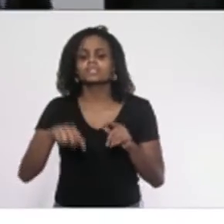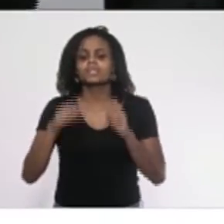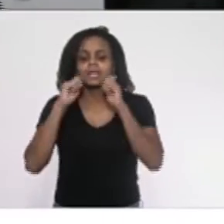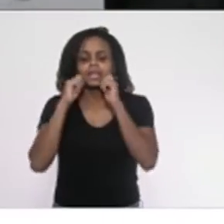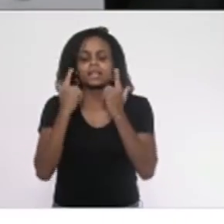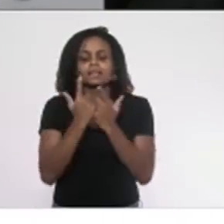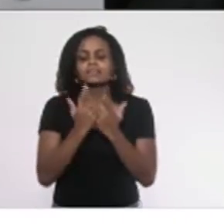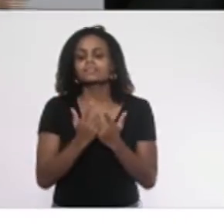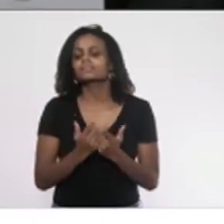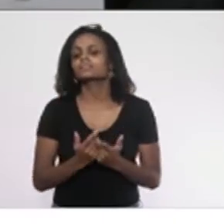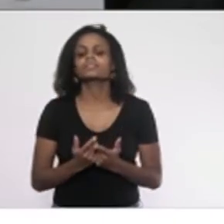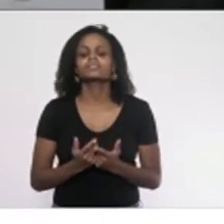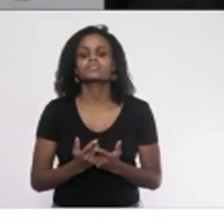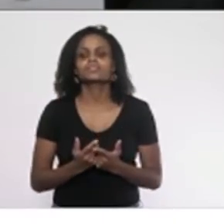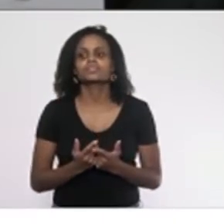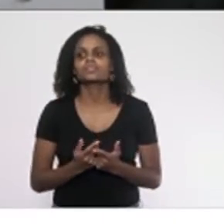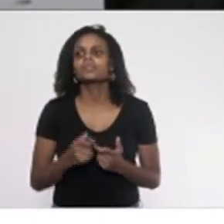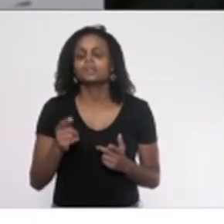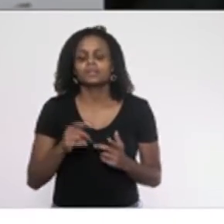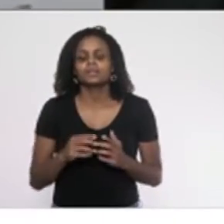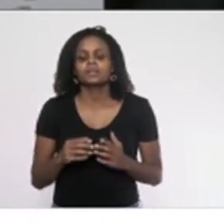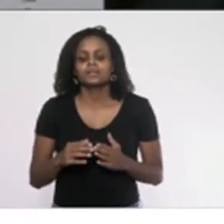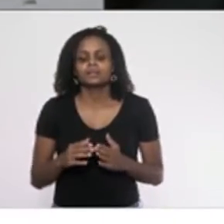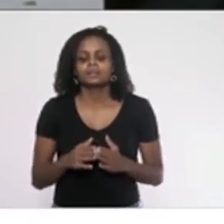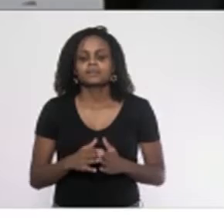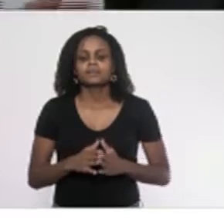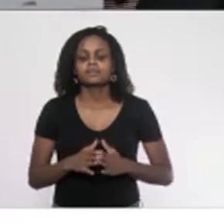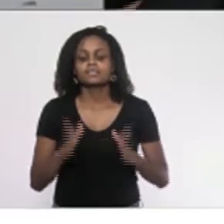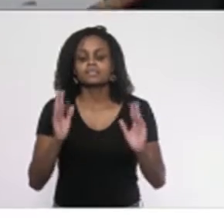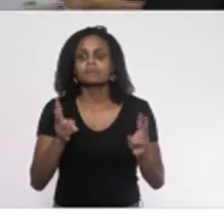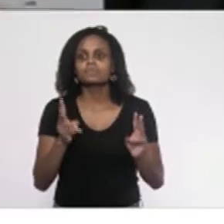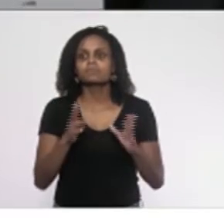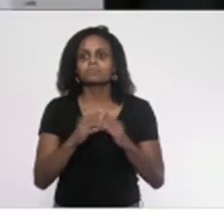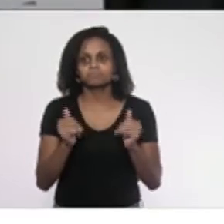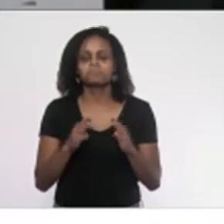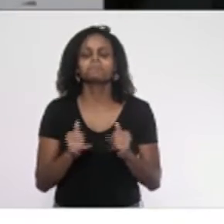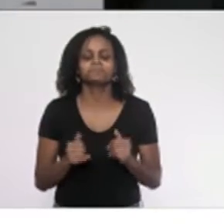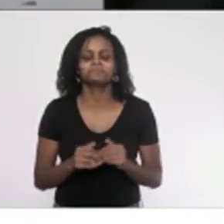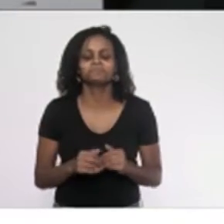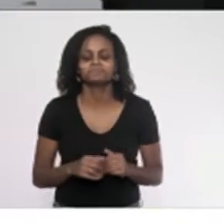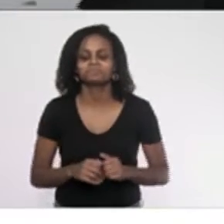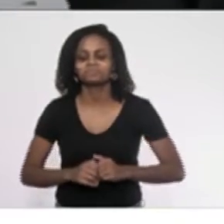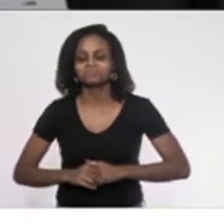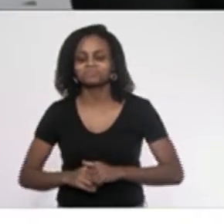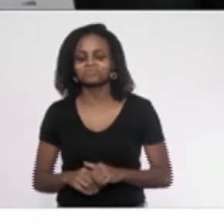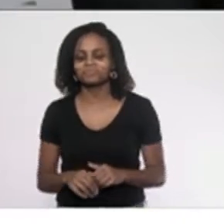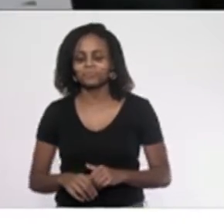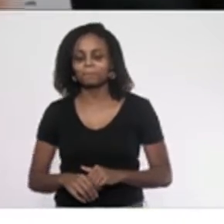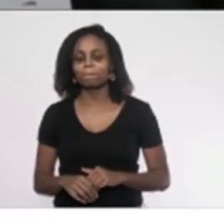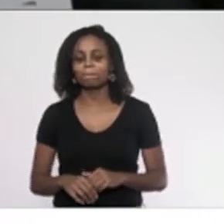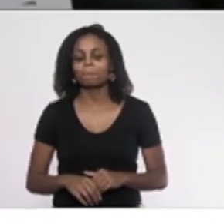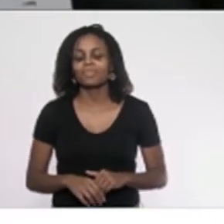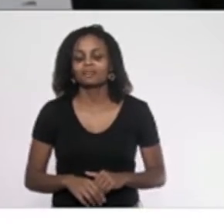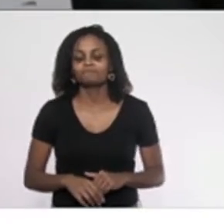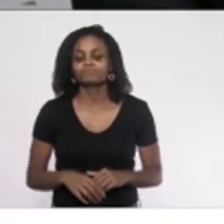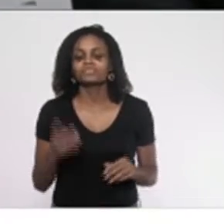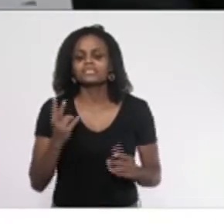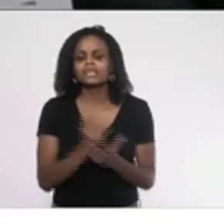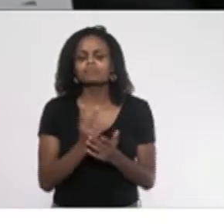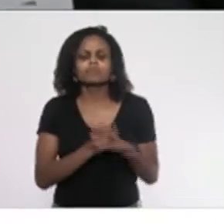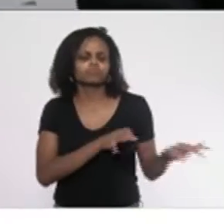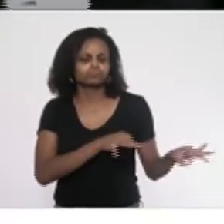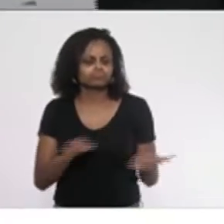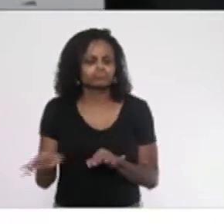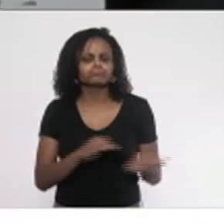legislatura passada, mas como ainda nessa legislatura, tem discutido de forma